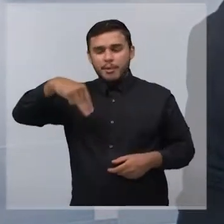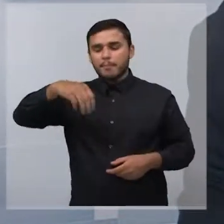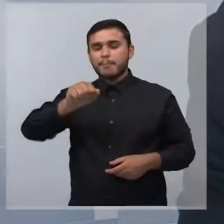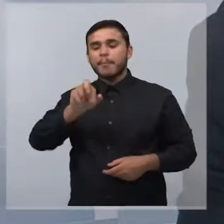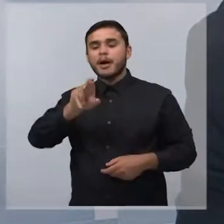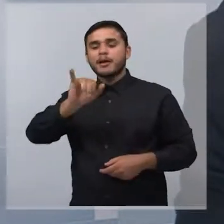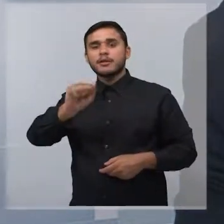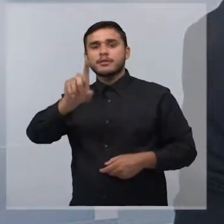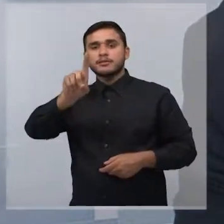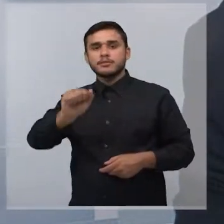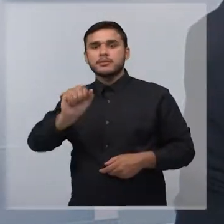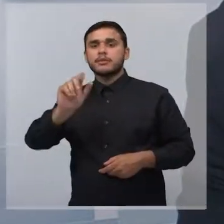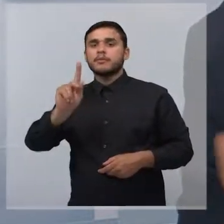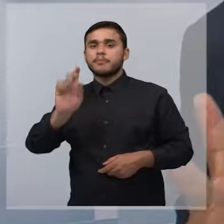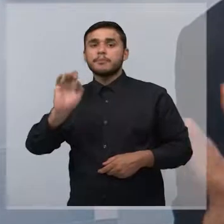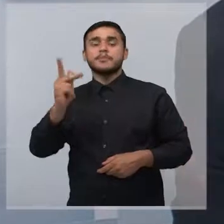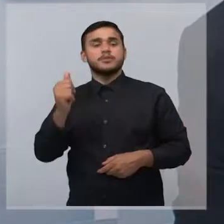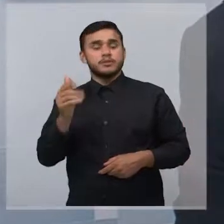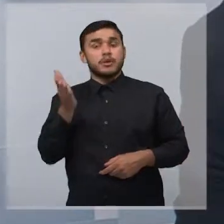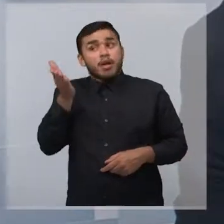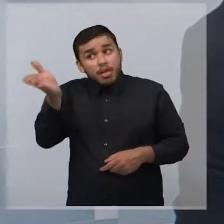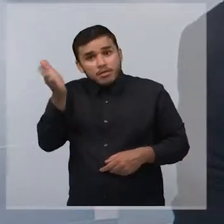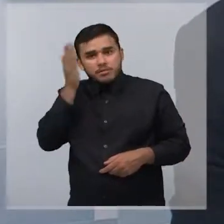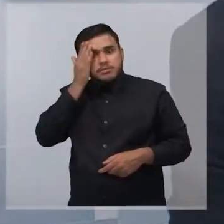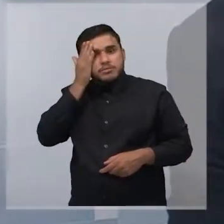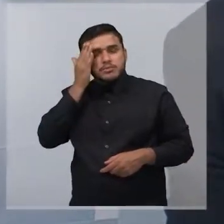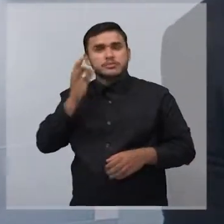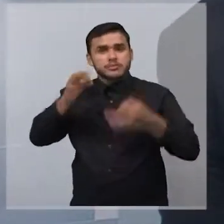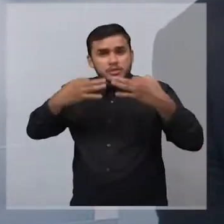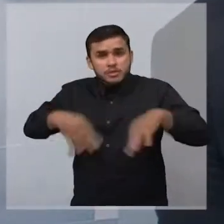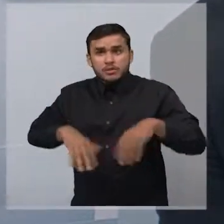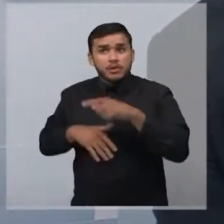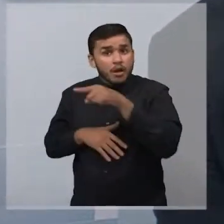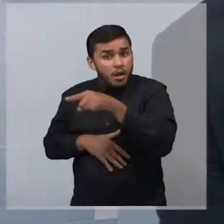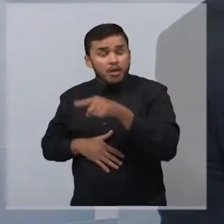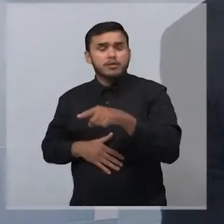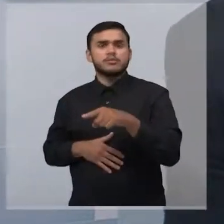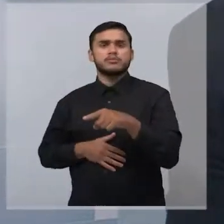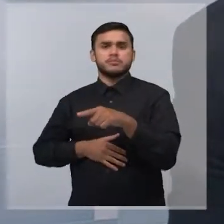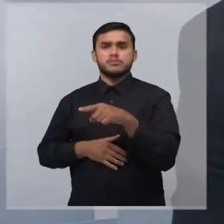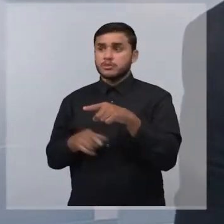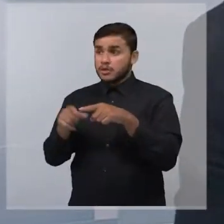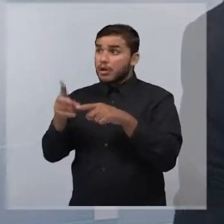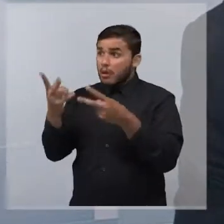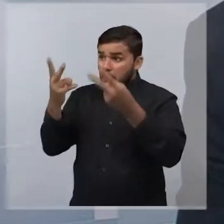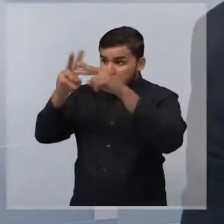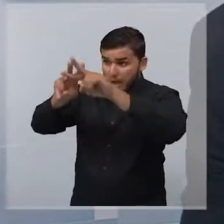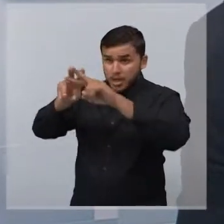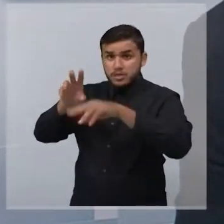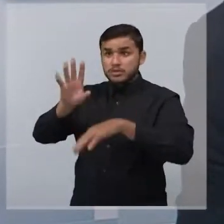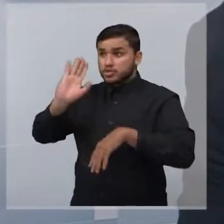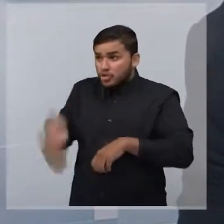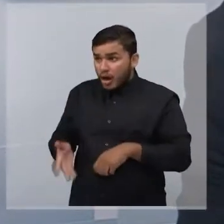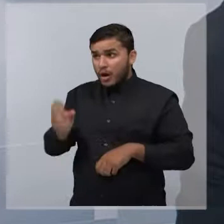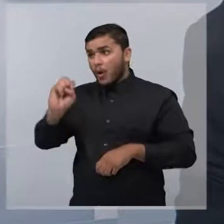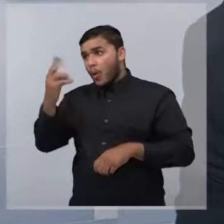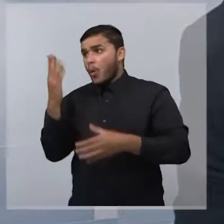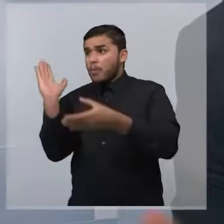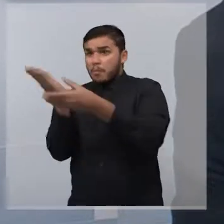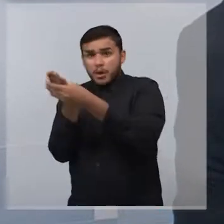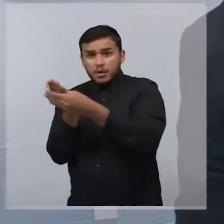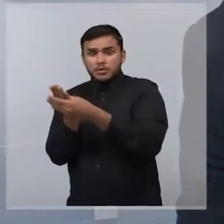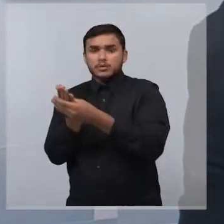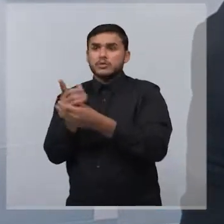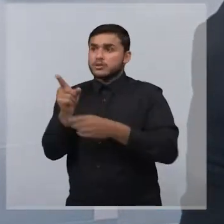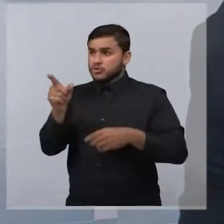nossa intenção, eu diria que cumpre duas tarefas. É para poder punir realmente quem cometeu esse crime. Porque se